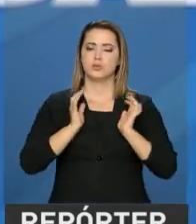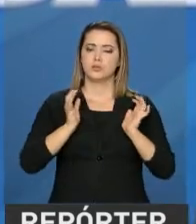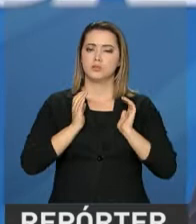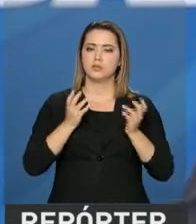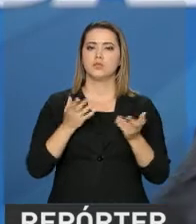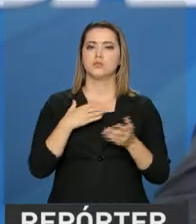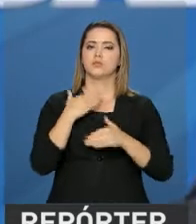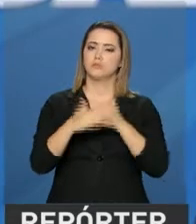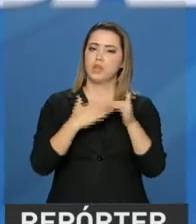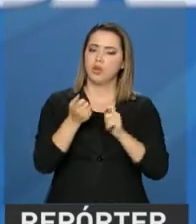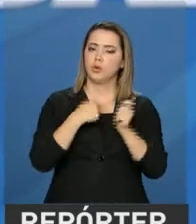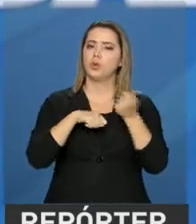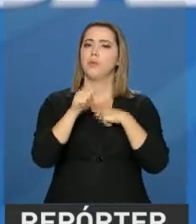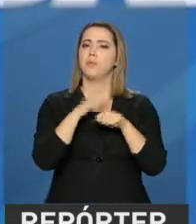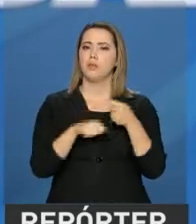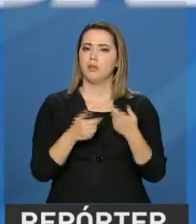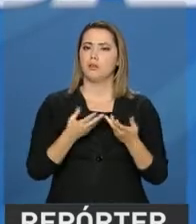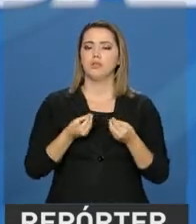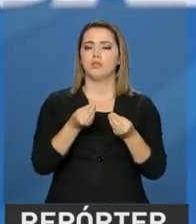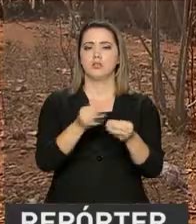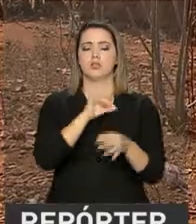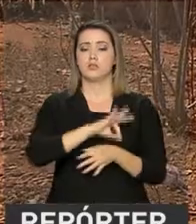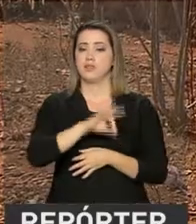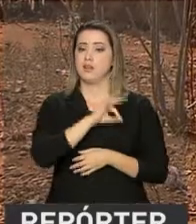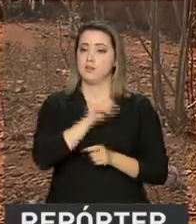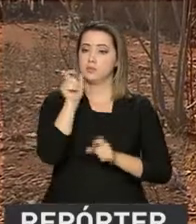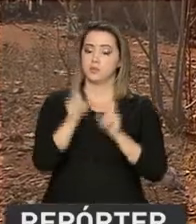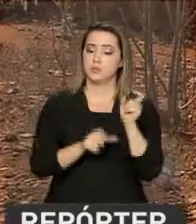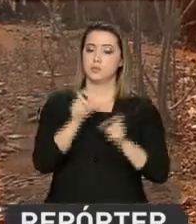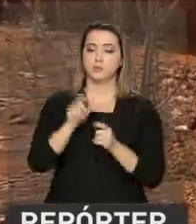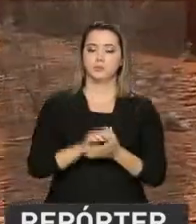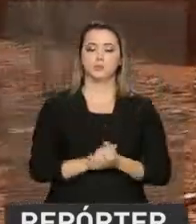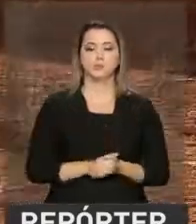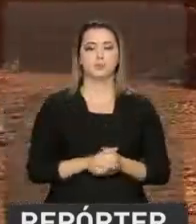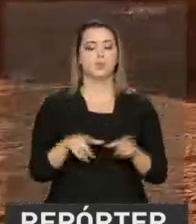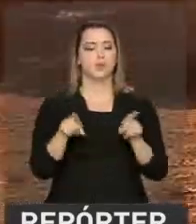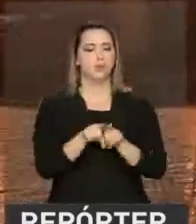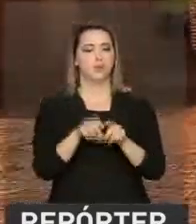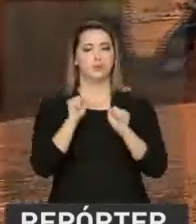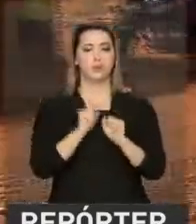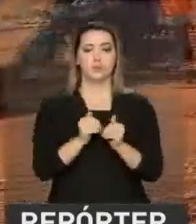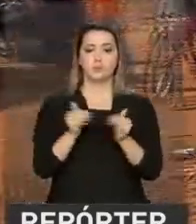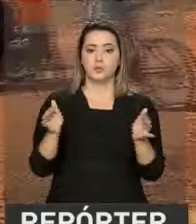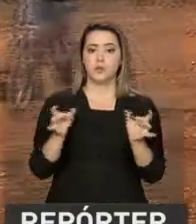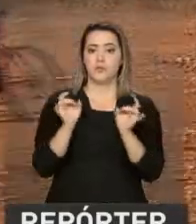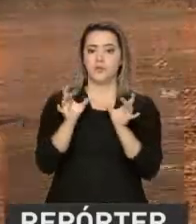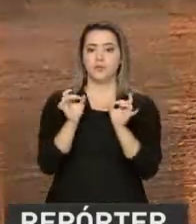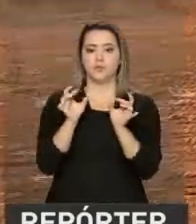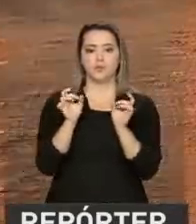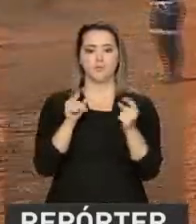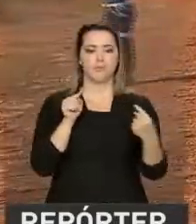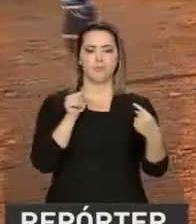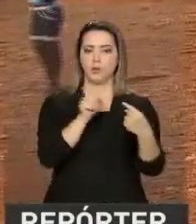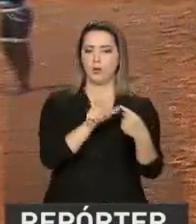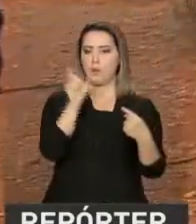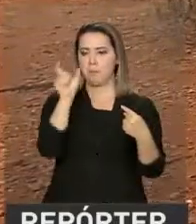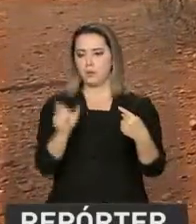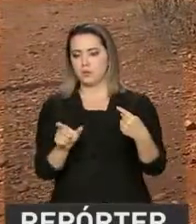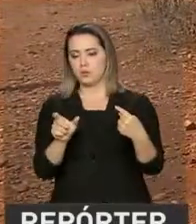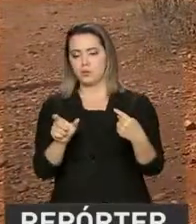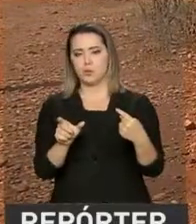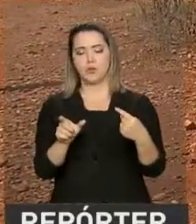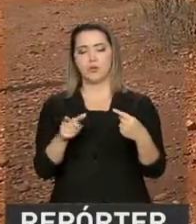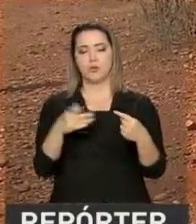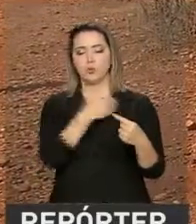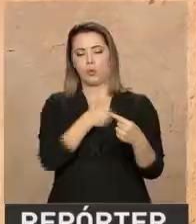gera atividade econômica gera renda para as pessoas o programa também abre a possibilidade de venda direta dos imóveis da união para